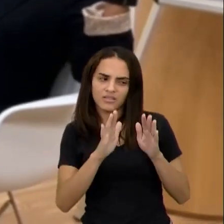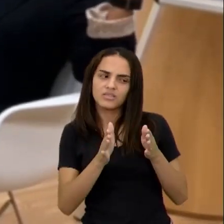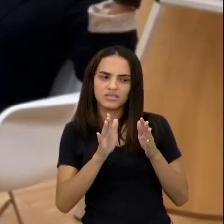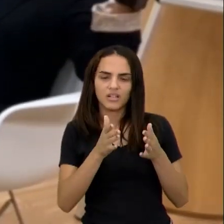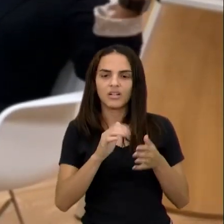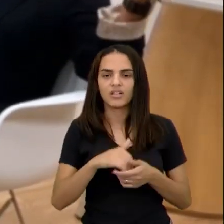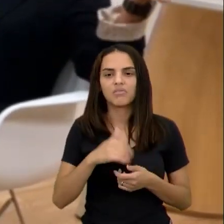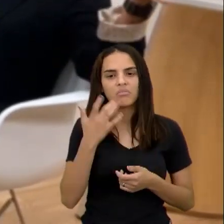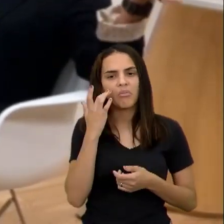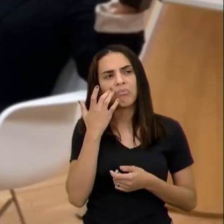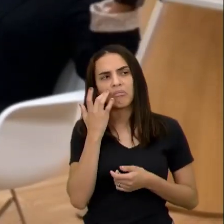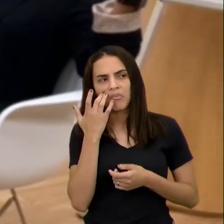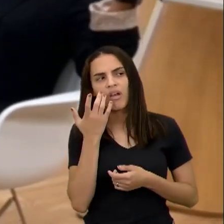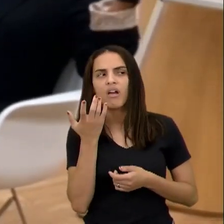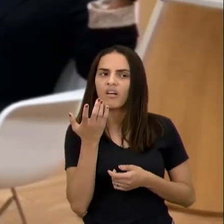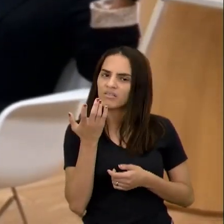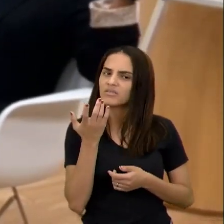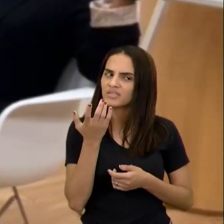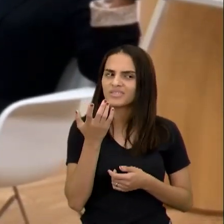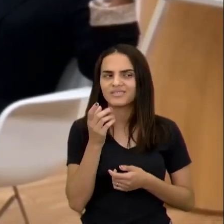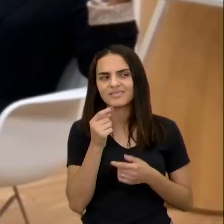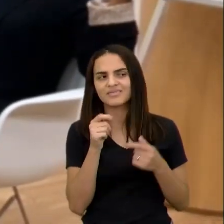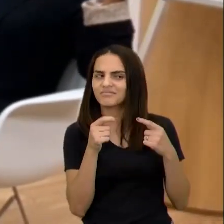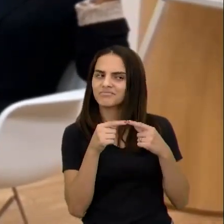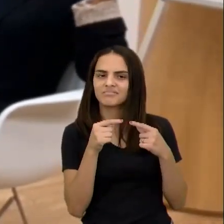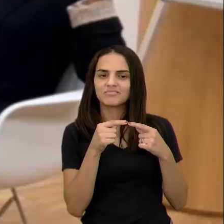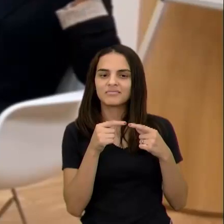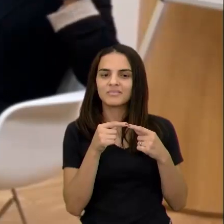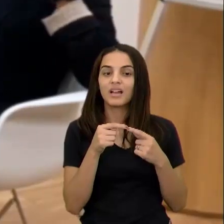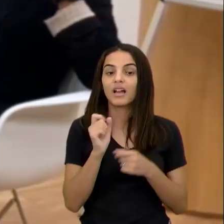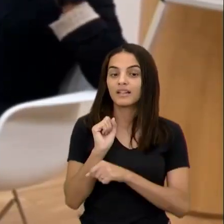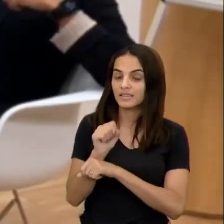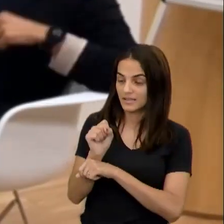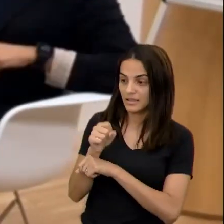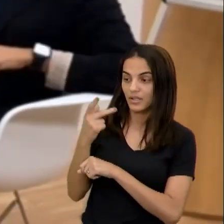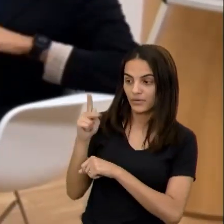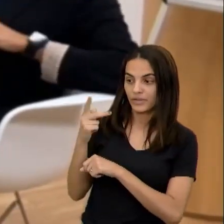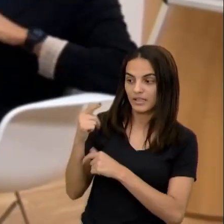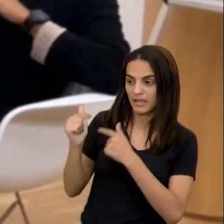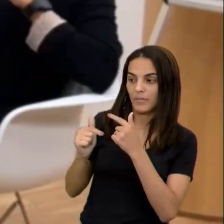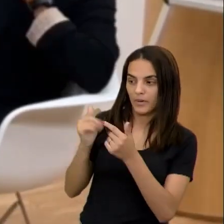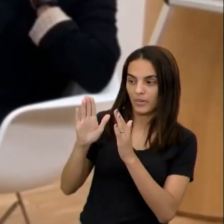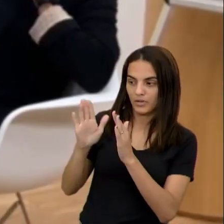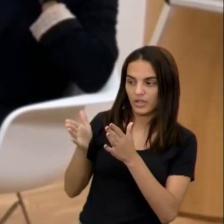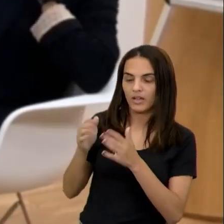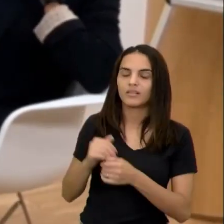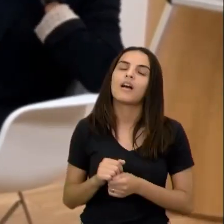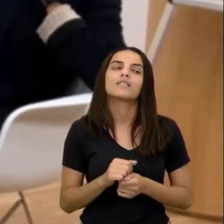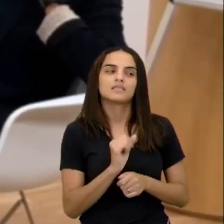então eu acho que já conta, né? Sim, você já trabalhou com isso aí? Sim.